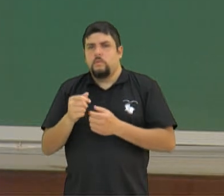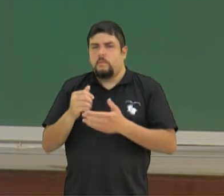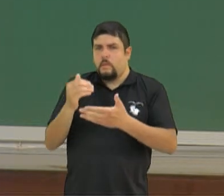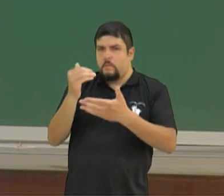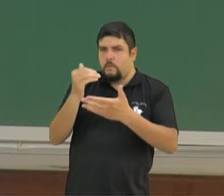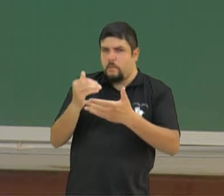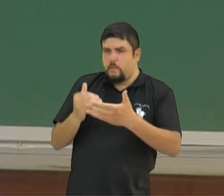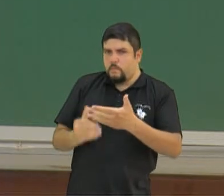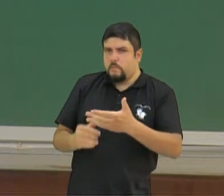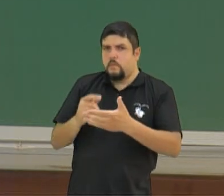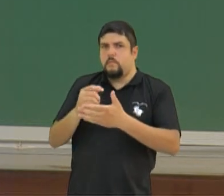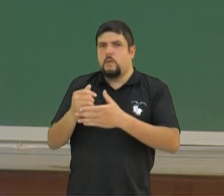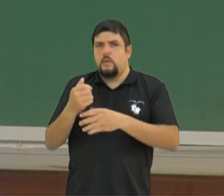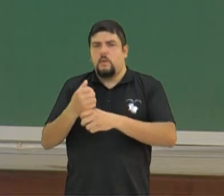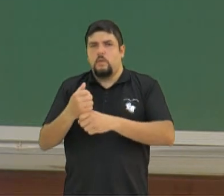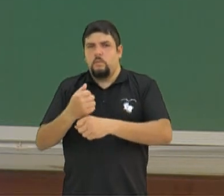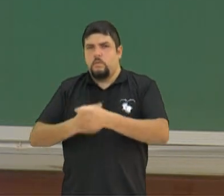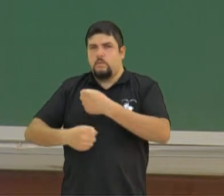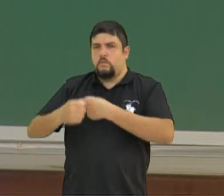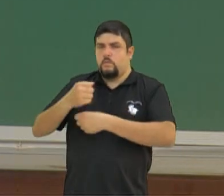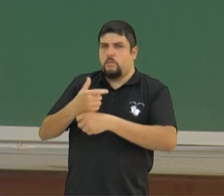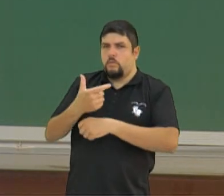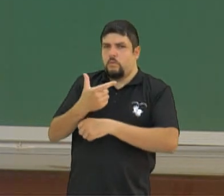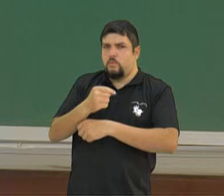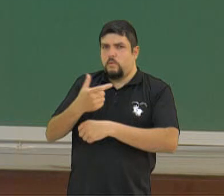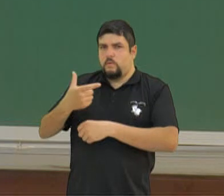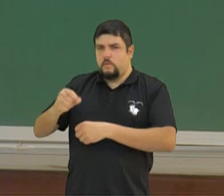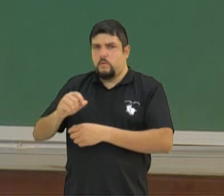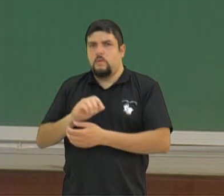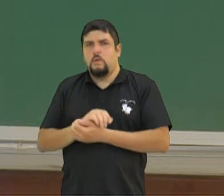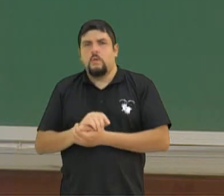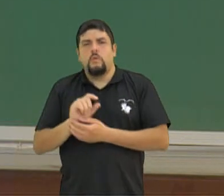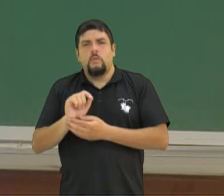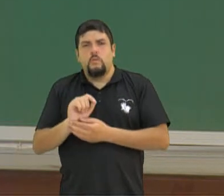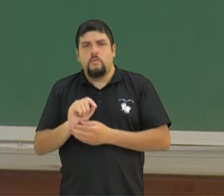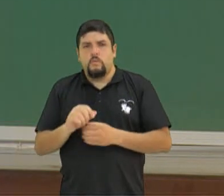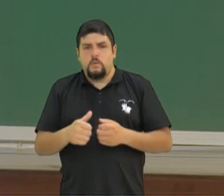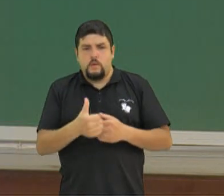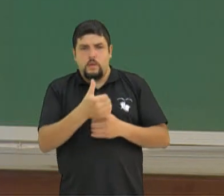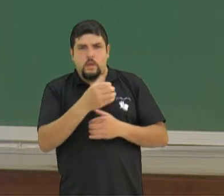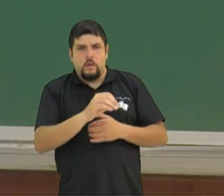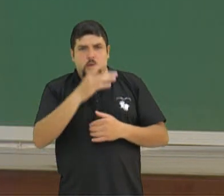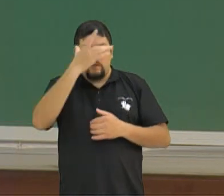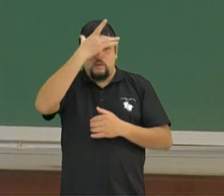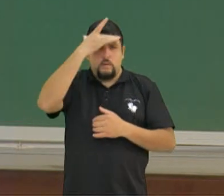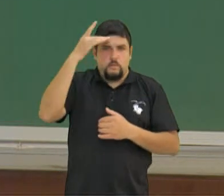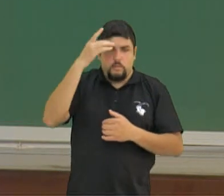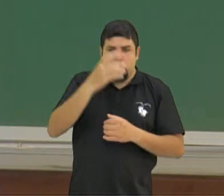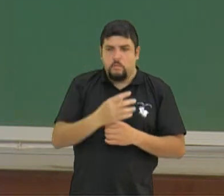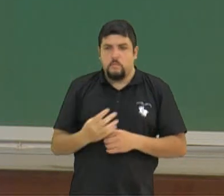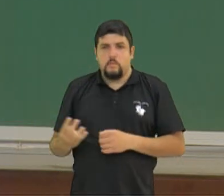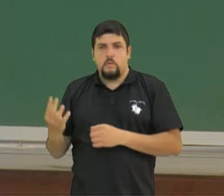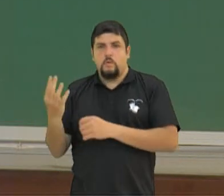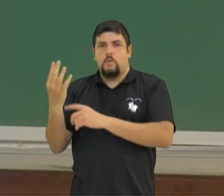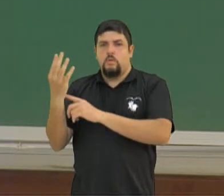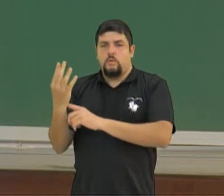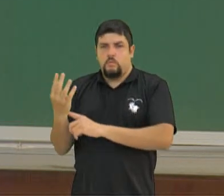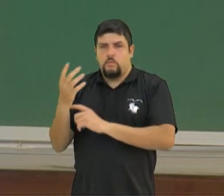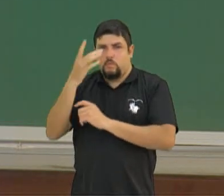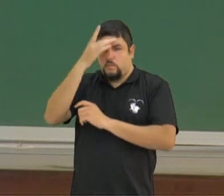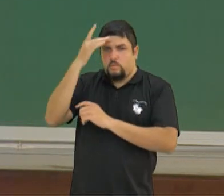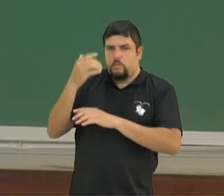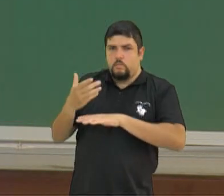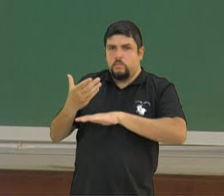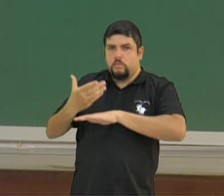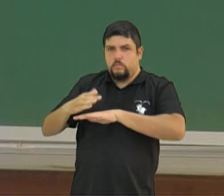de 2020, nós temos lá a informação de que de cada 10 brasileiros, 4 brasileiros praticam algum